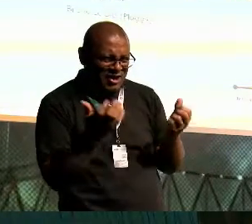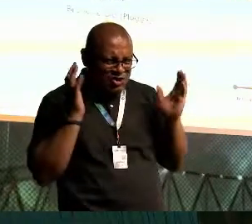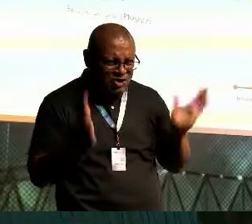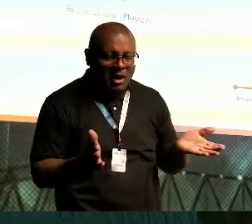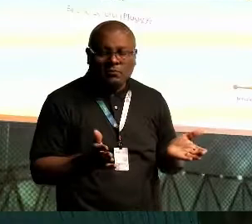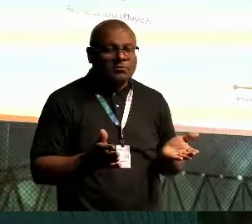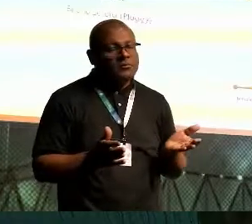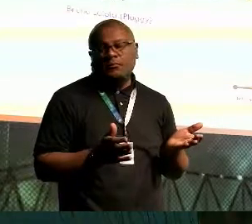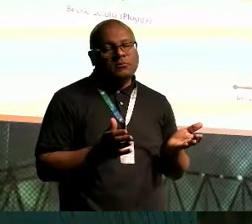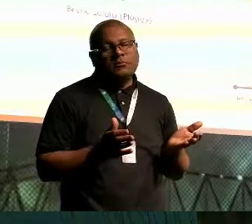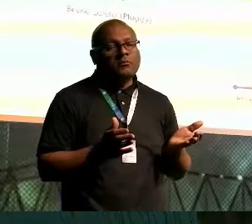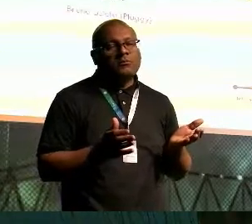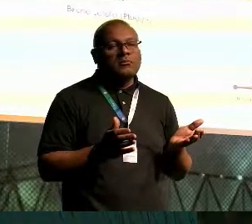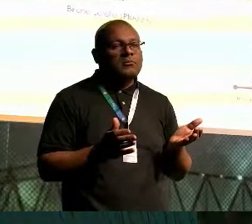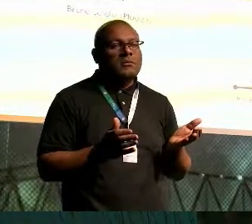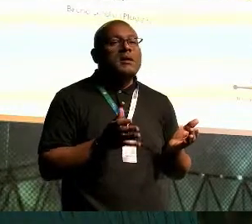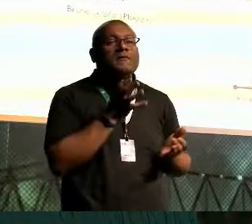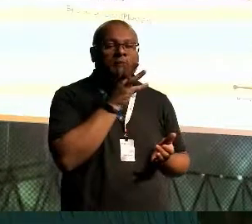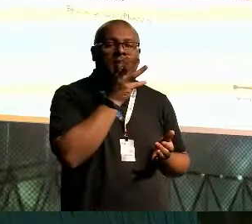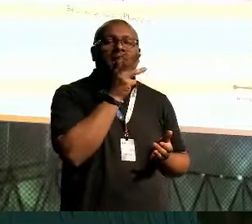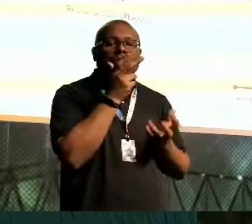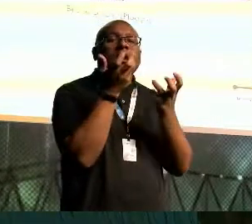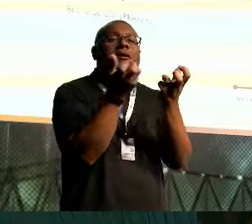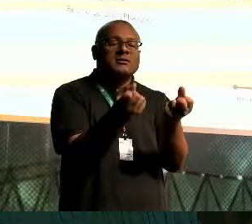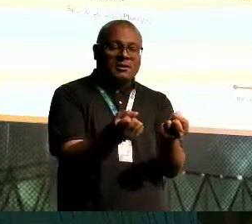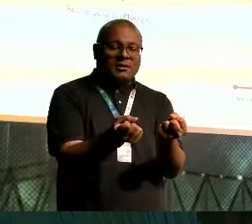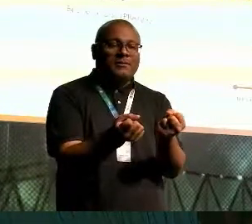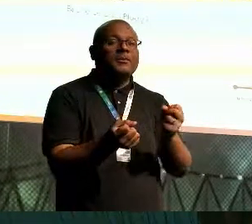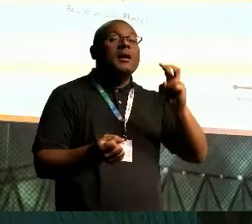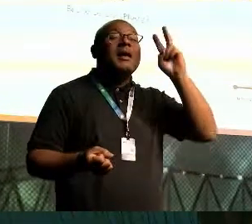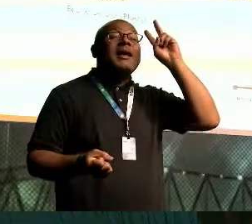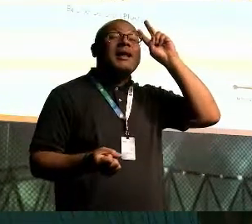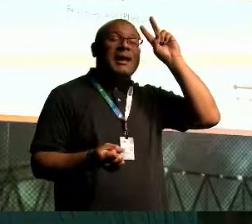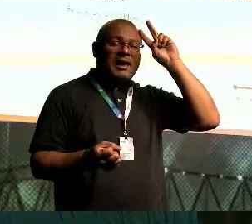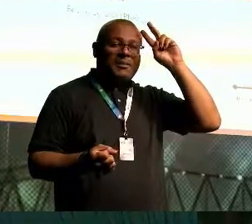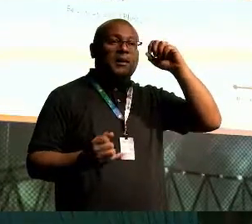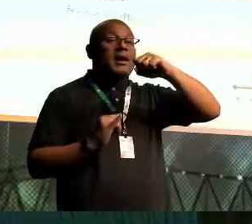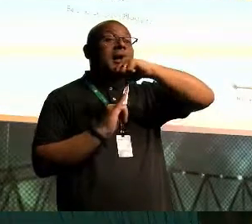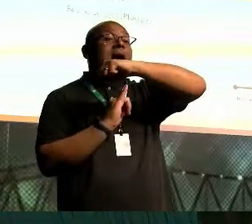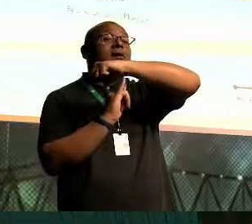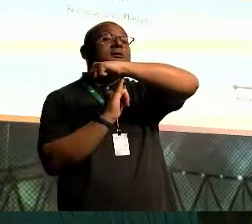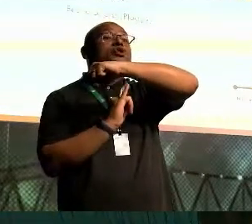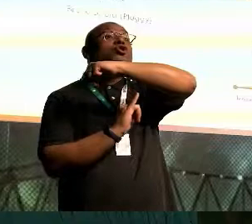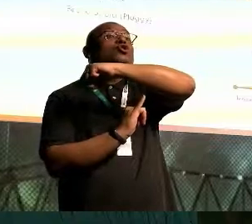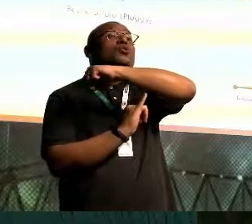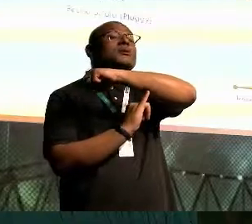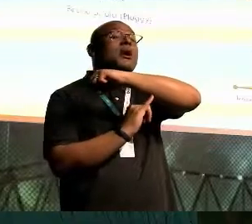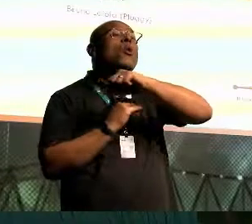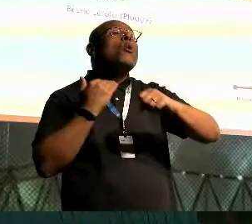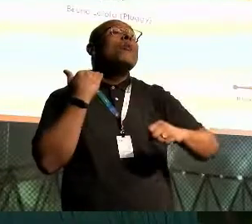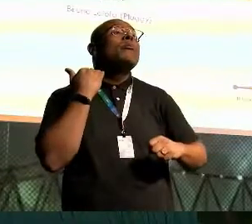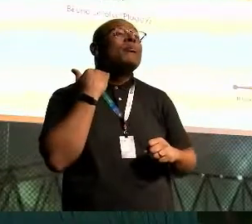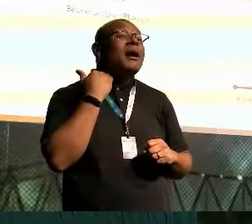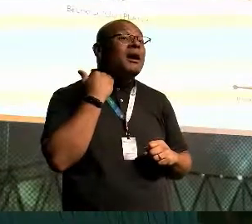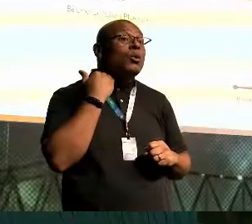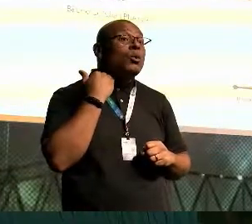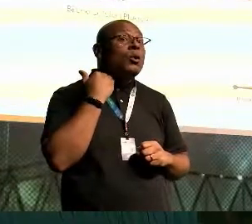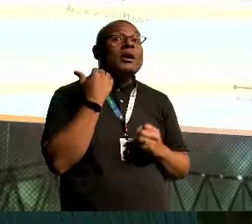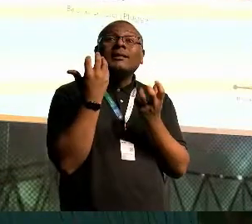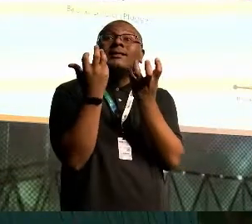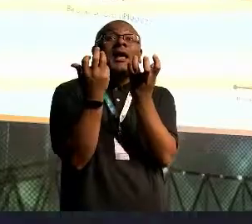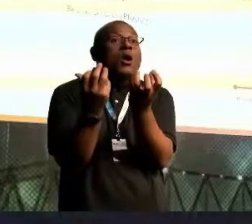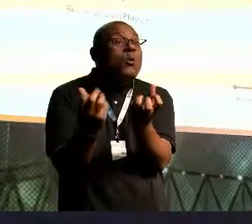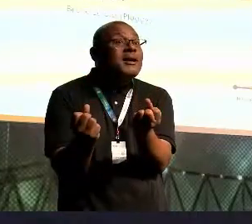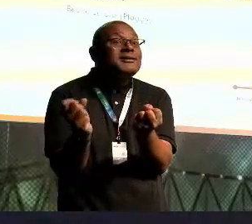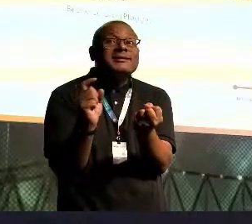inovações. E uma coisa que eu achei legal dessa frase em específico, lembra que eu falei que as instituições estão chegando? Então, aqui linka muito com isso. É uma